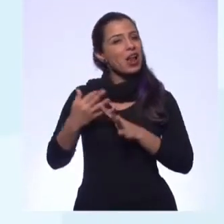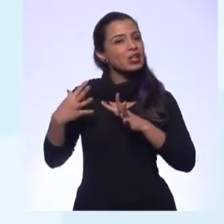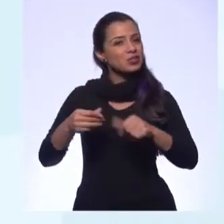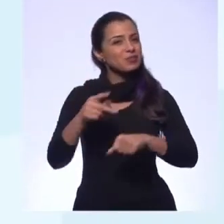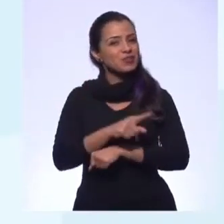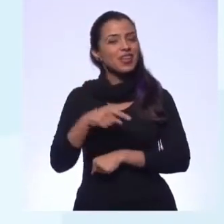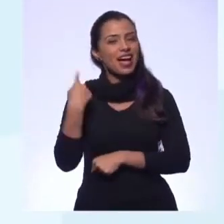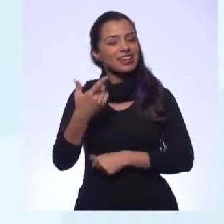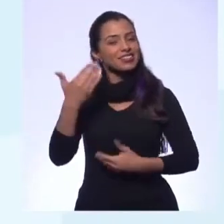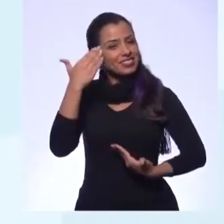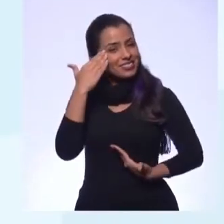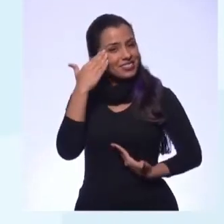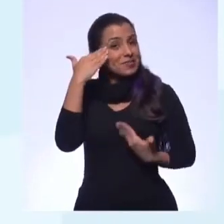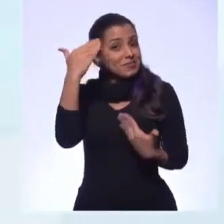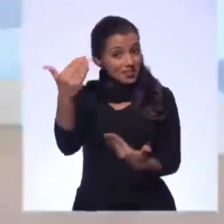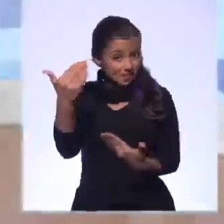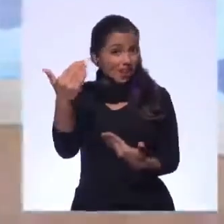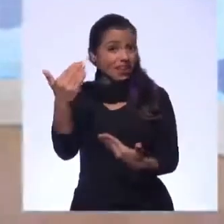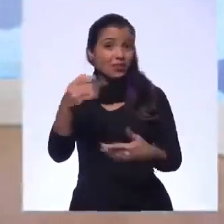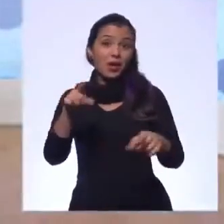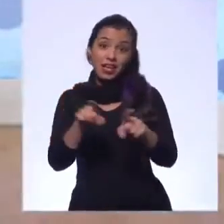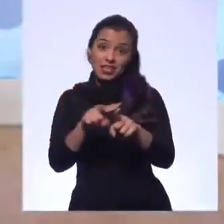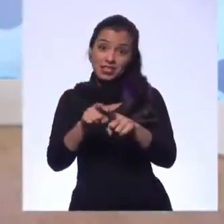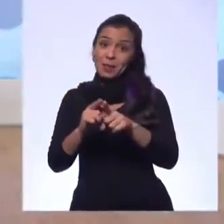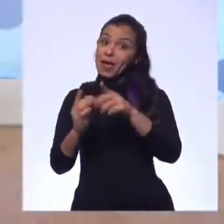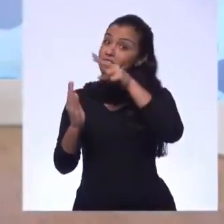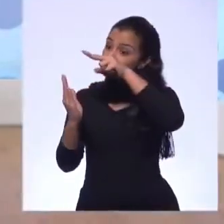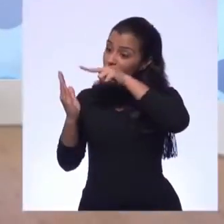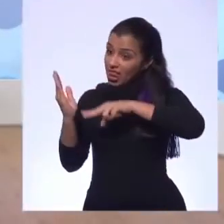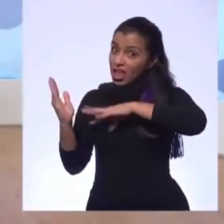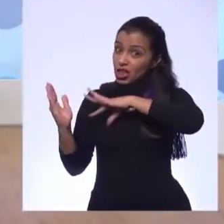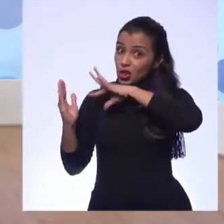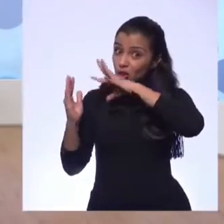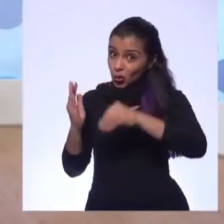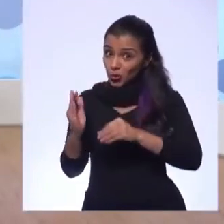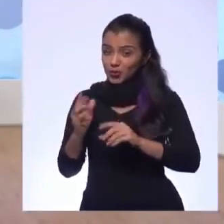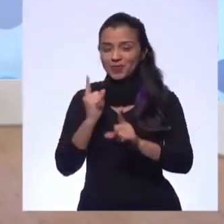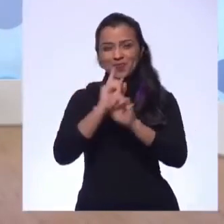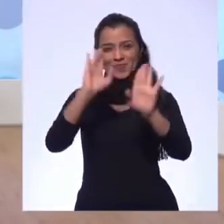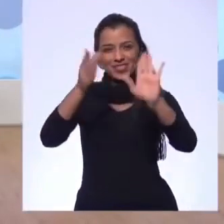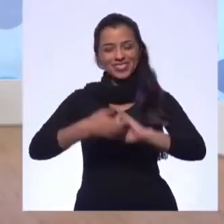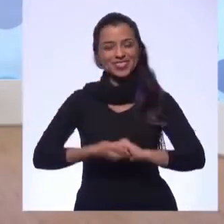ficar muito gratos e lemos todas, né, professor Joel? Sim. Até a próxima.